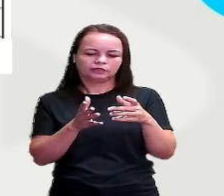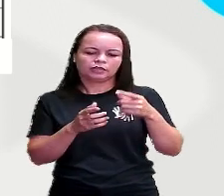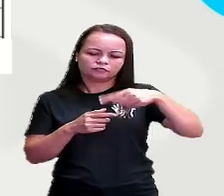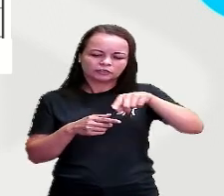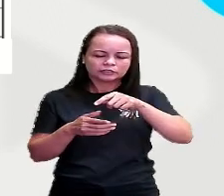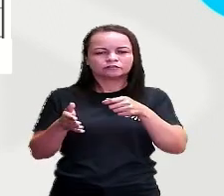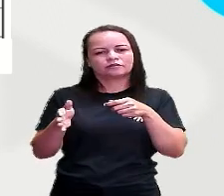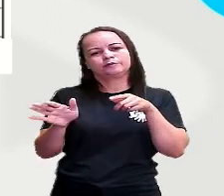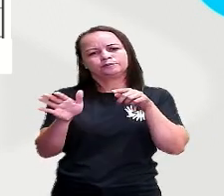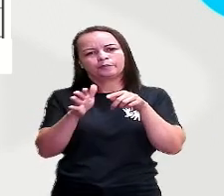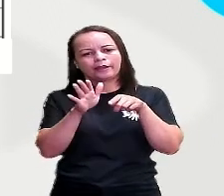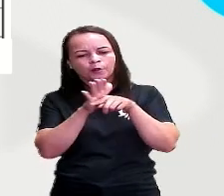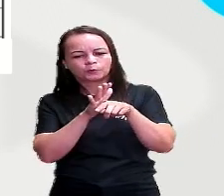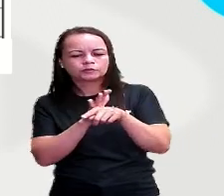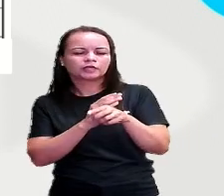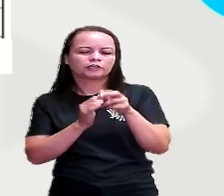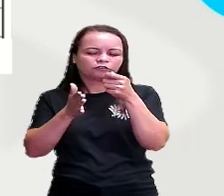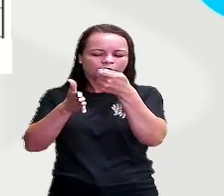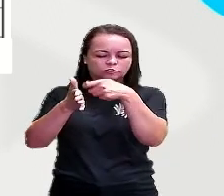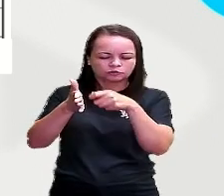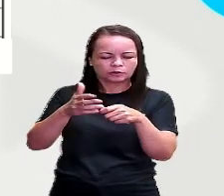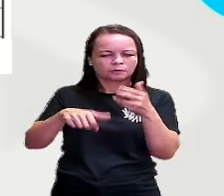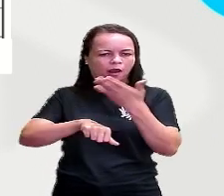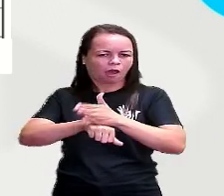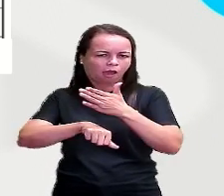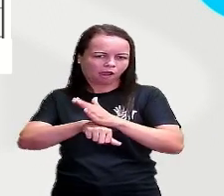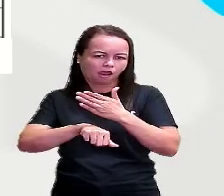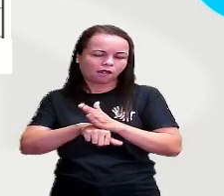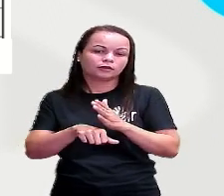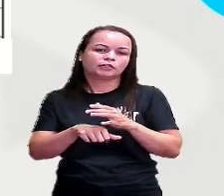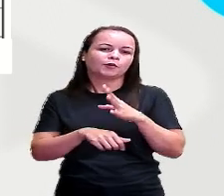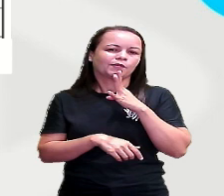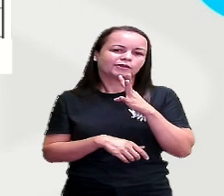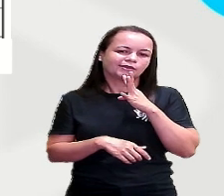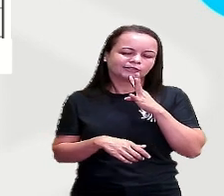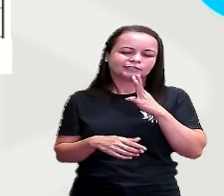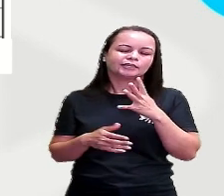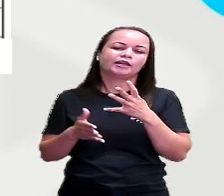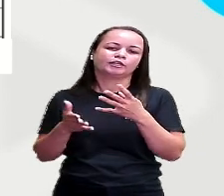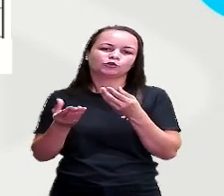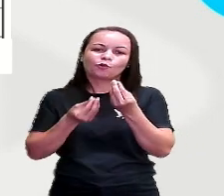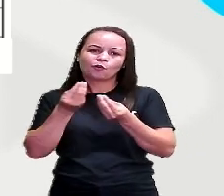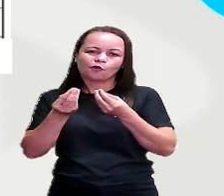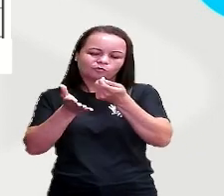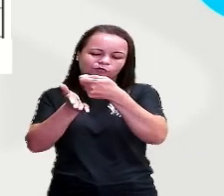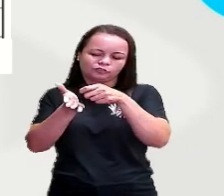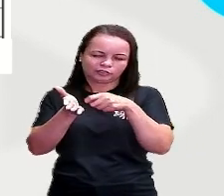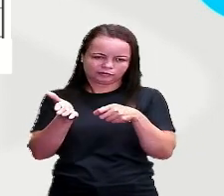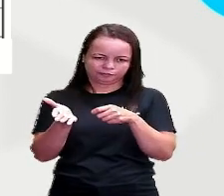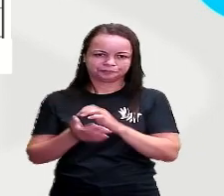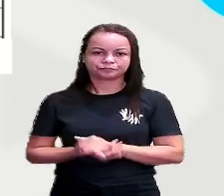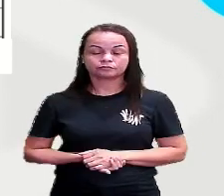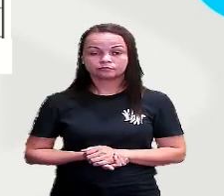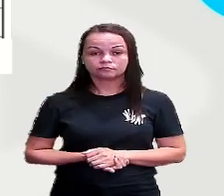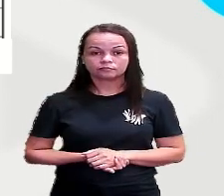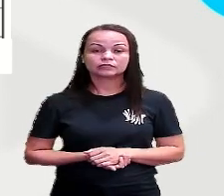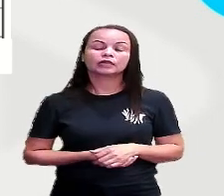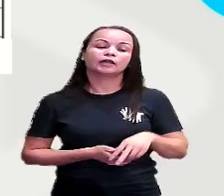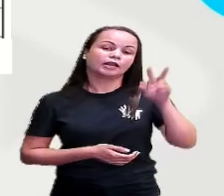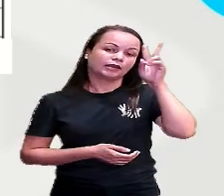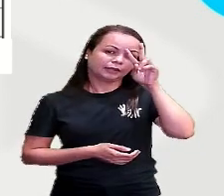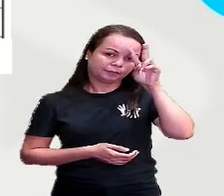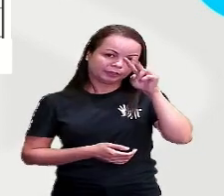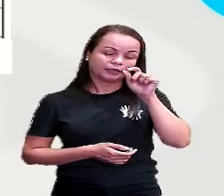olha, e assim vai aprendendo, vai praticando e conhecendo a grafia das palavras. E lembrando, sempre que tiver dúvida, vá lá